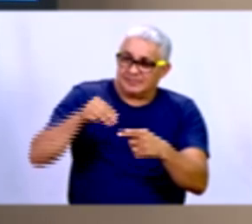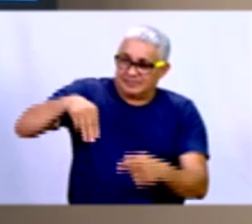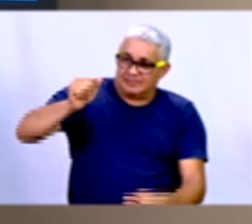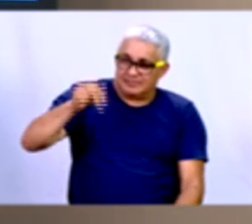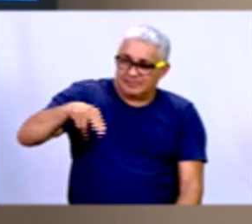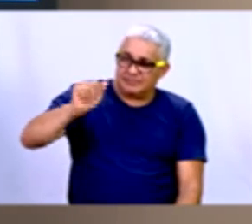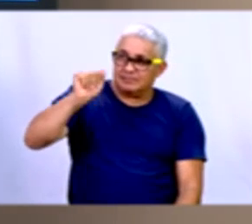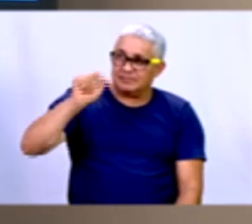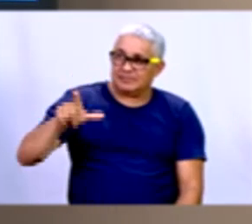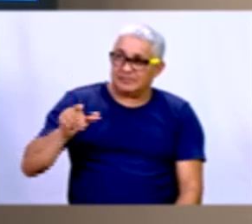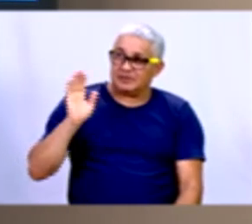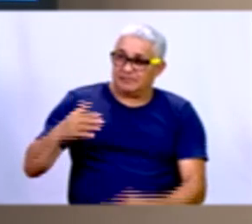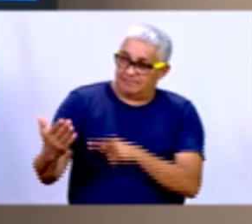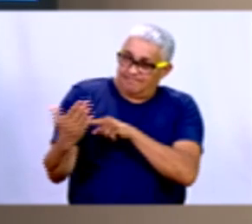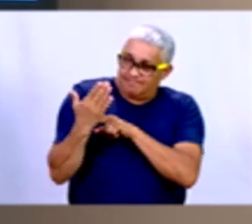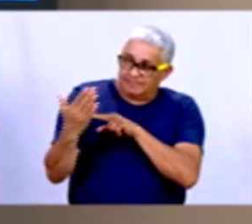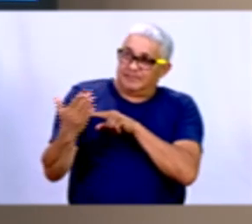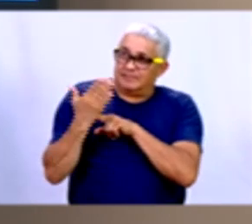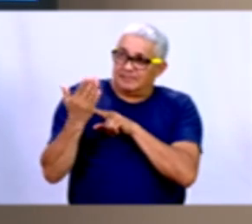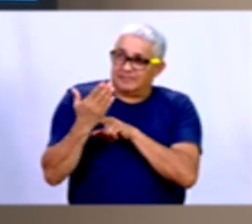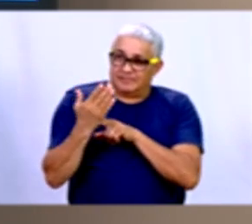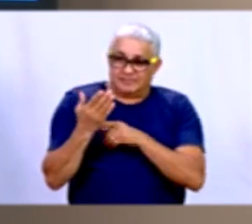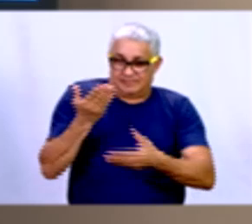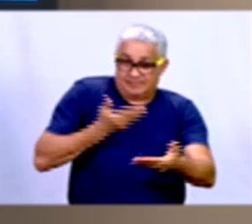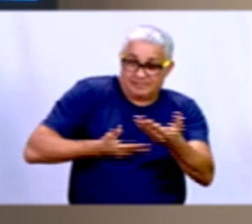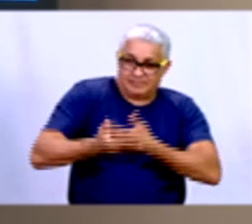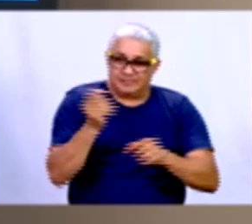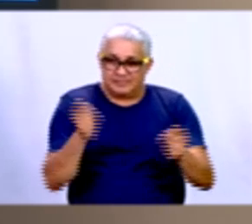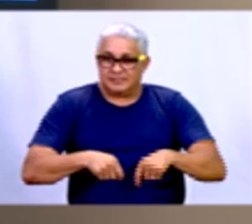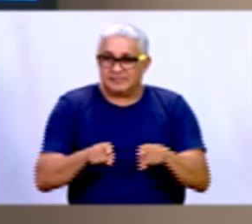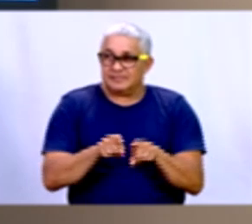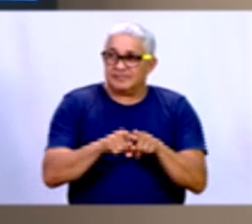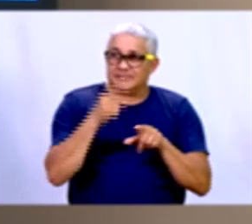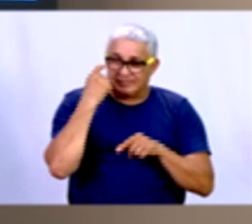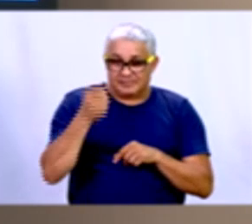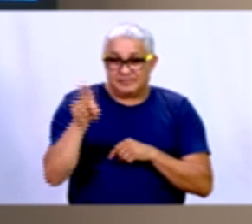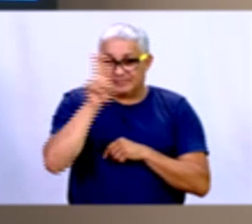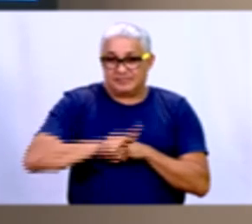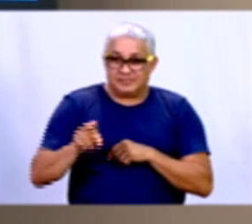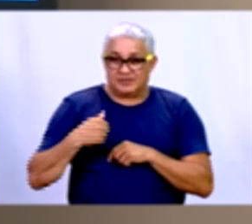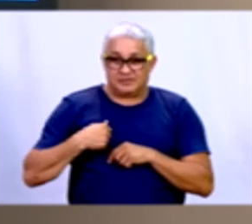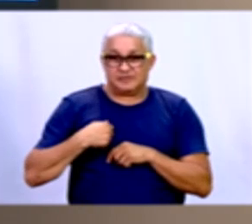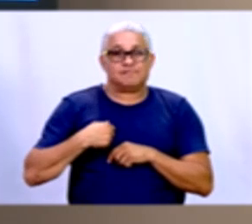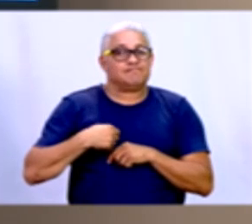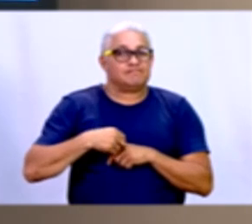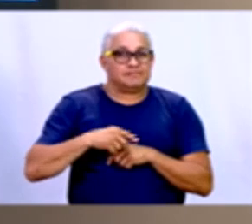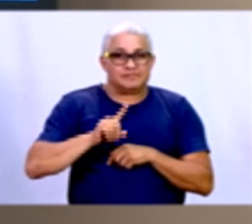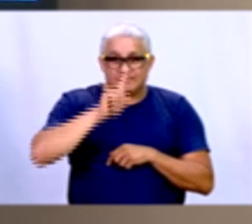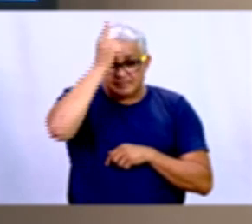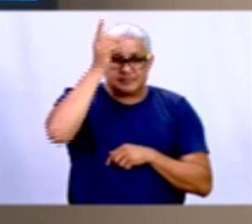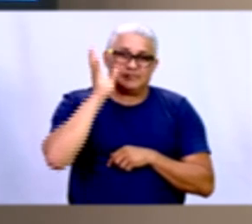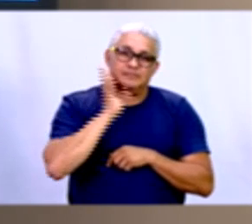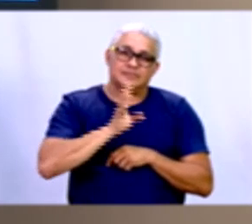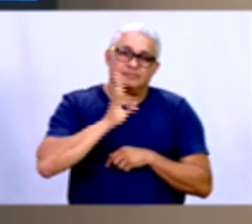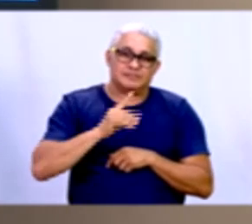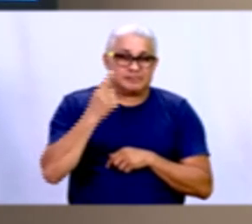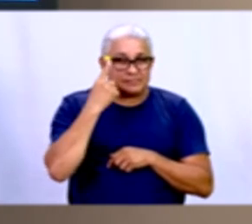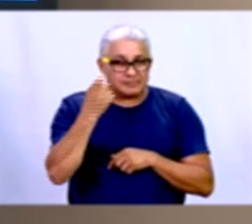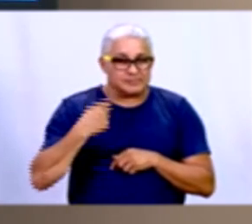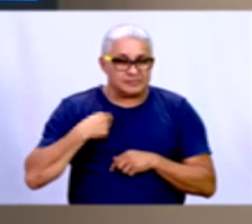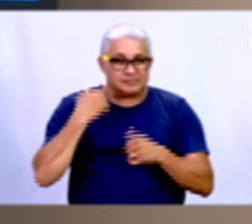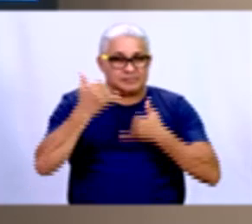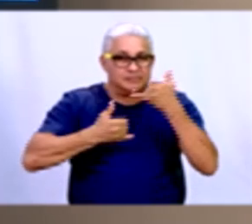é que faz é mais intuitivo, é mais interessante para o usuário. Eu achei essa ideia muito interessante quando eu estava vendo esses